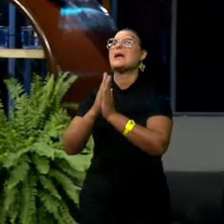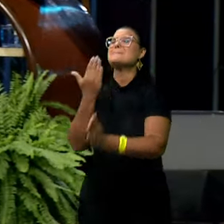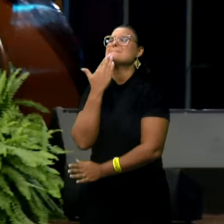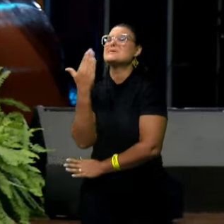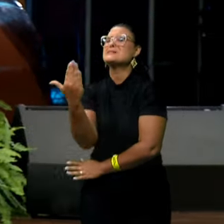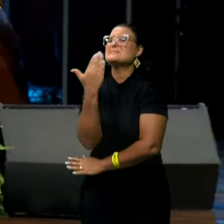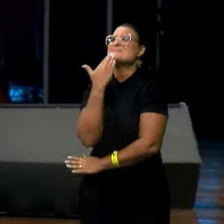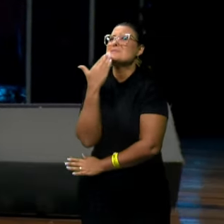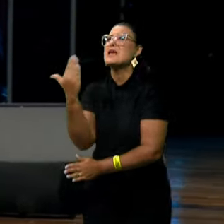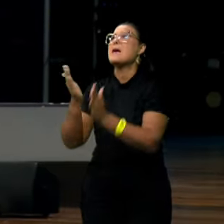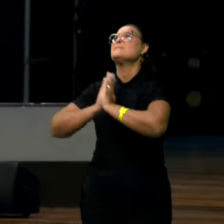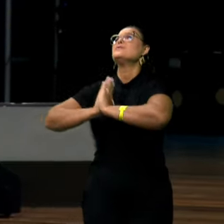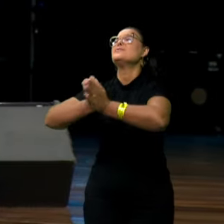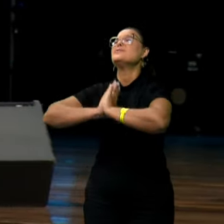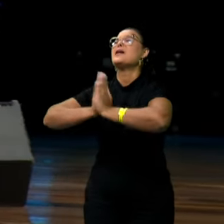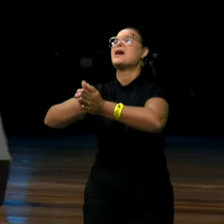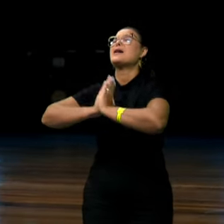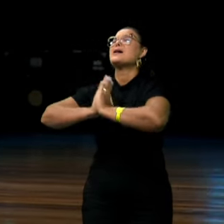Deus